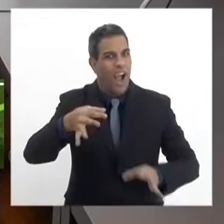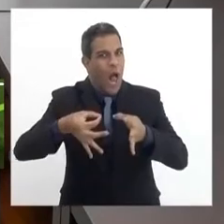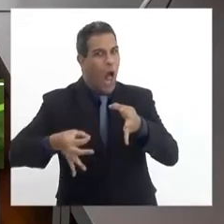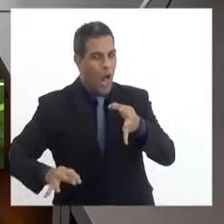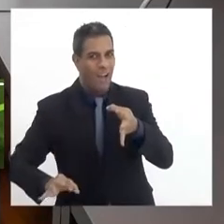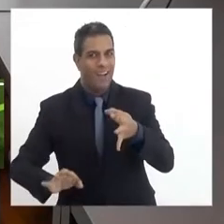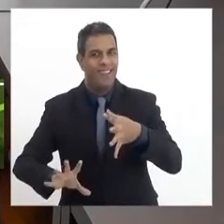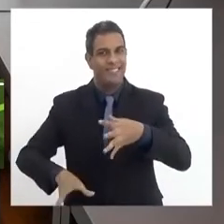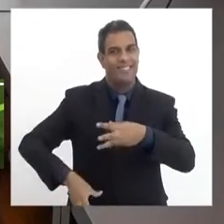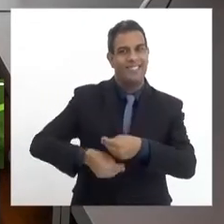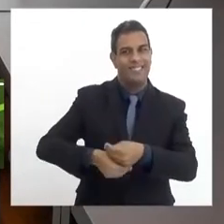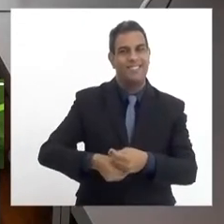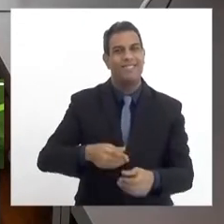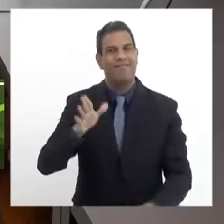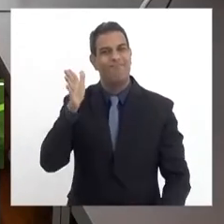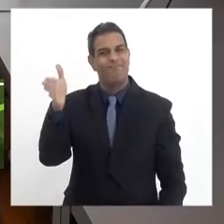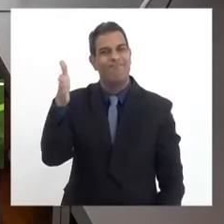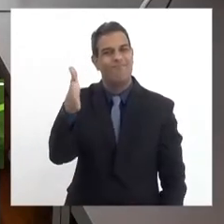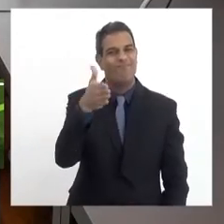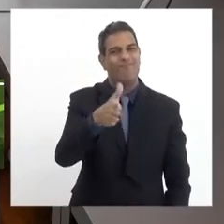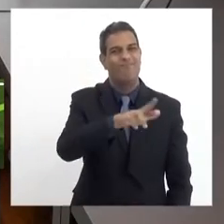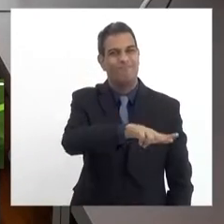razão. Certa vez eu fui